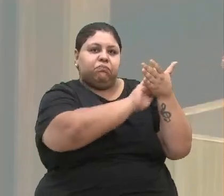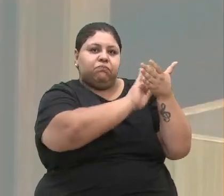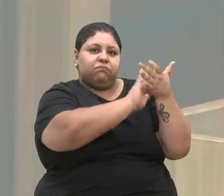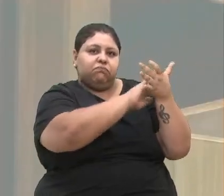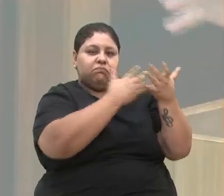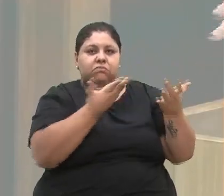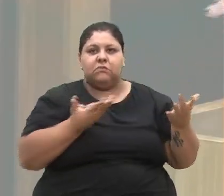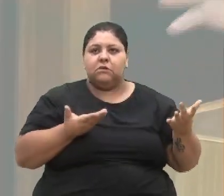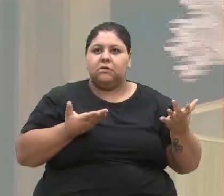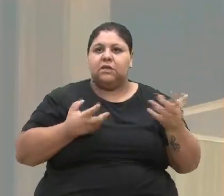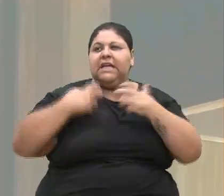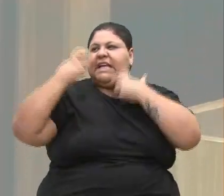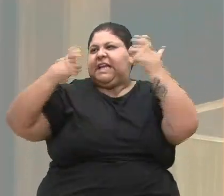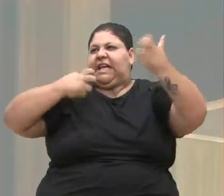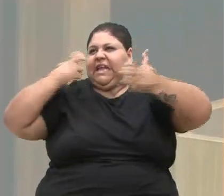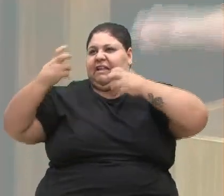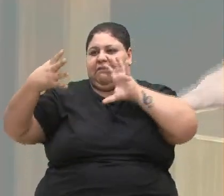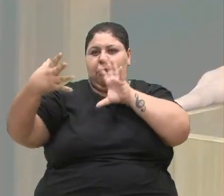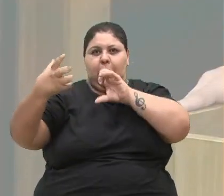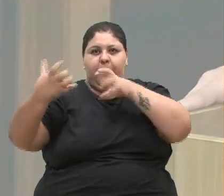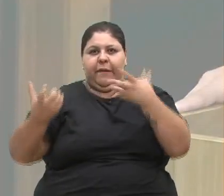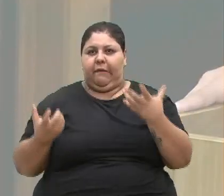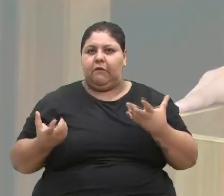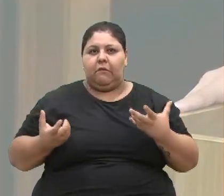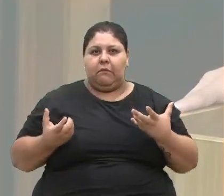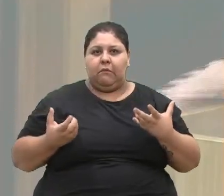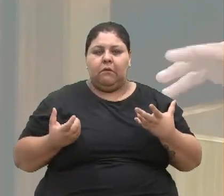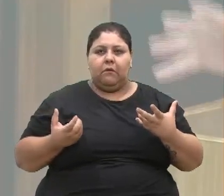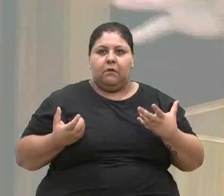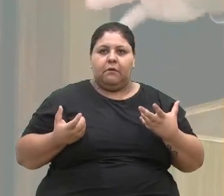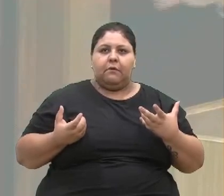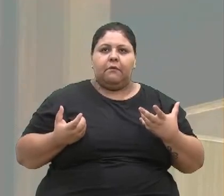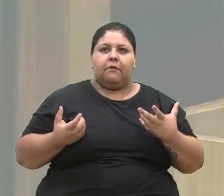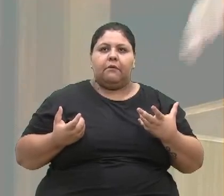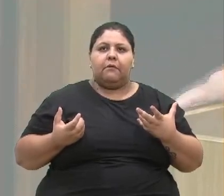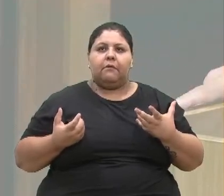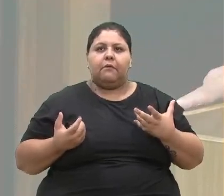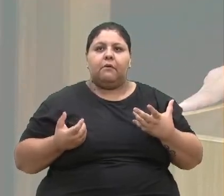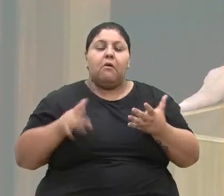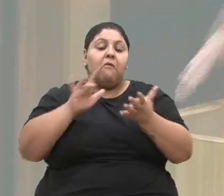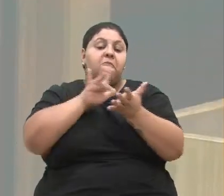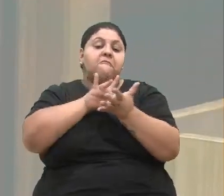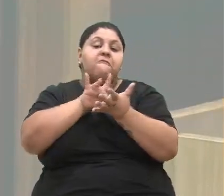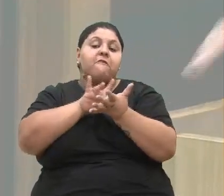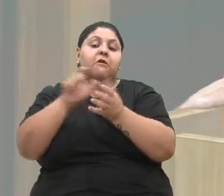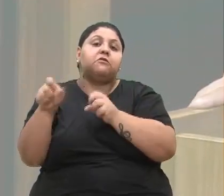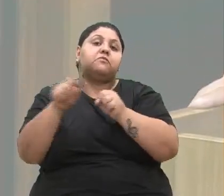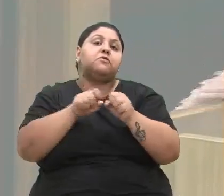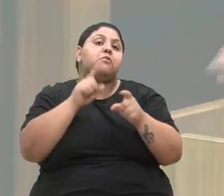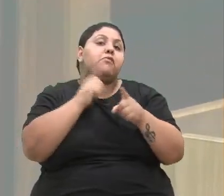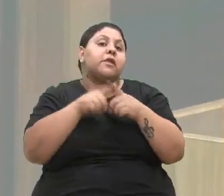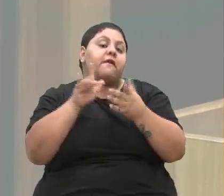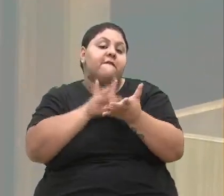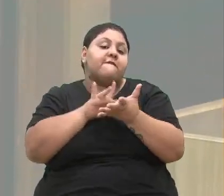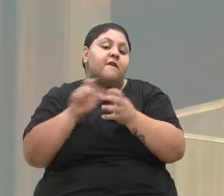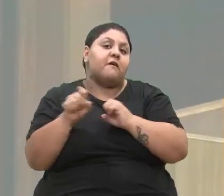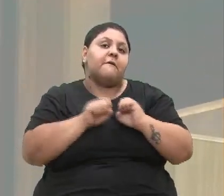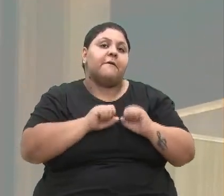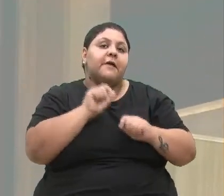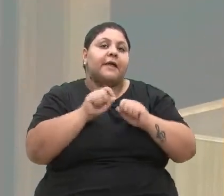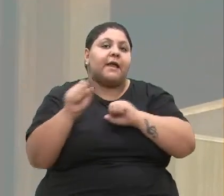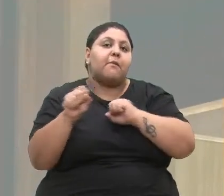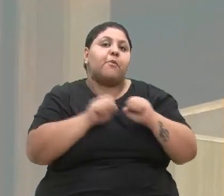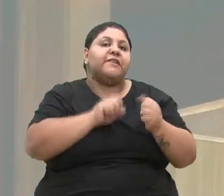né? Gritam, brigam, enfim, não vamos entrar no mérito. Por um falso poder. Por que um falso poder? Quem tem poder